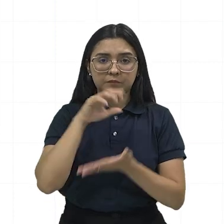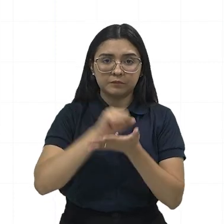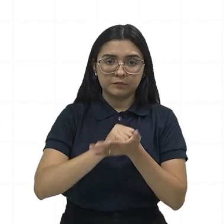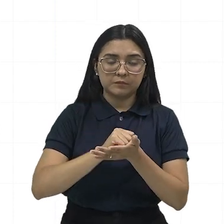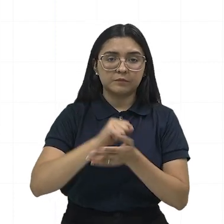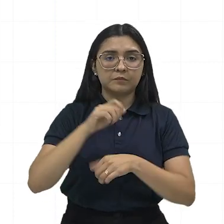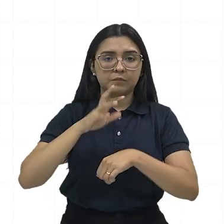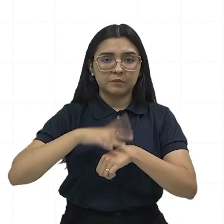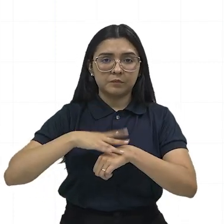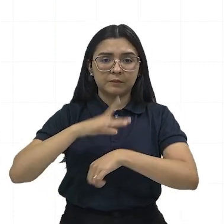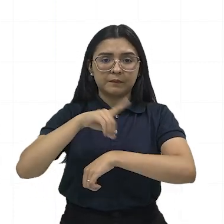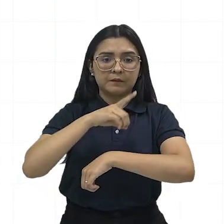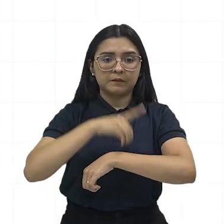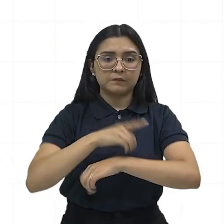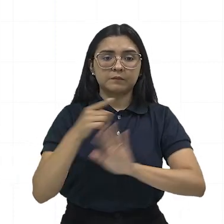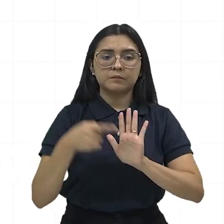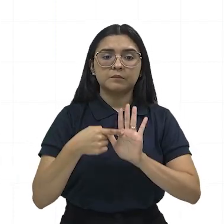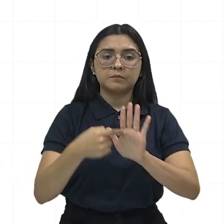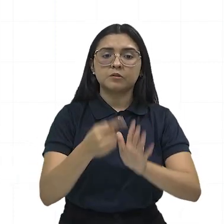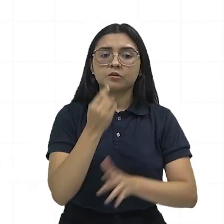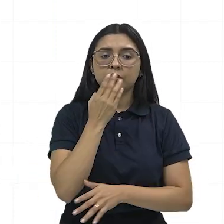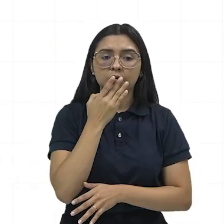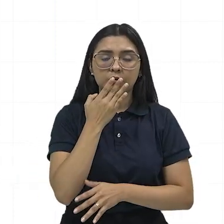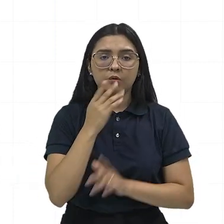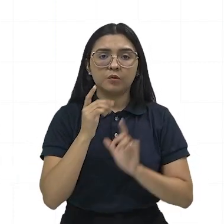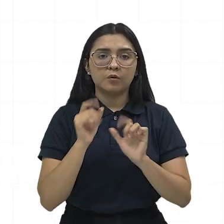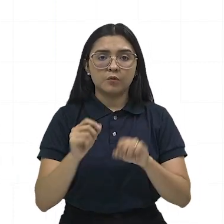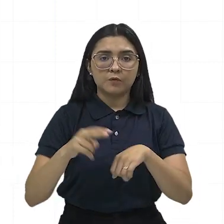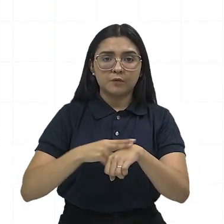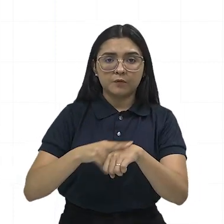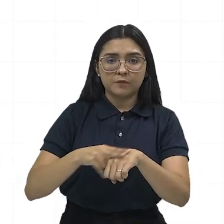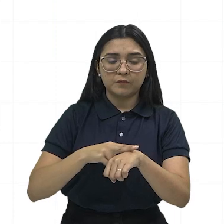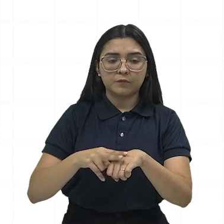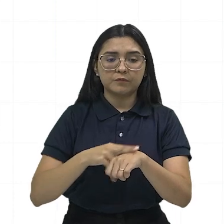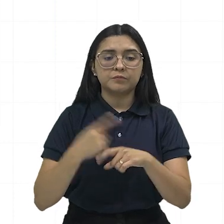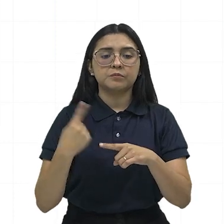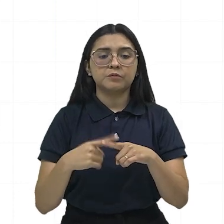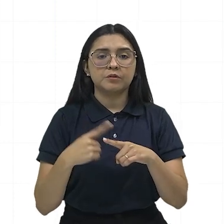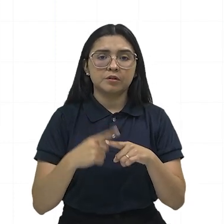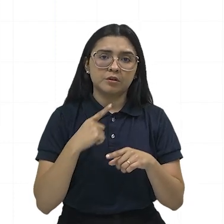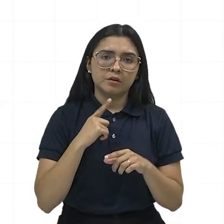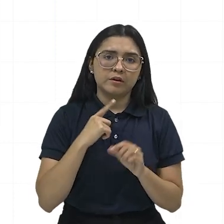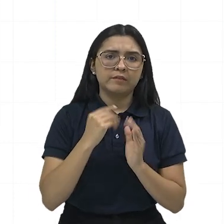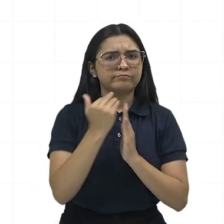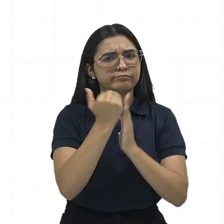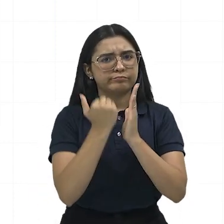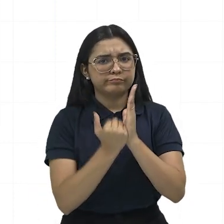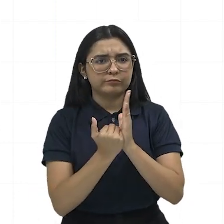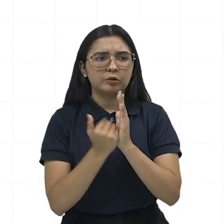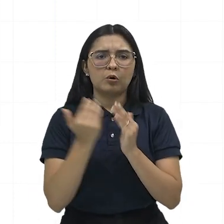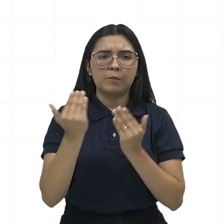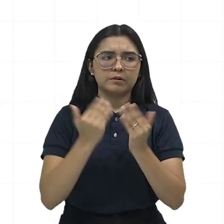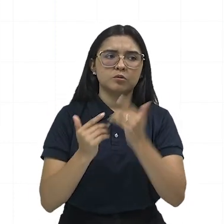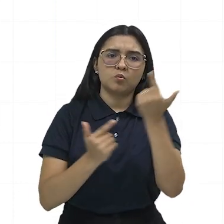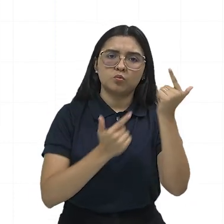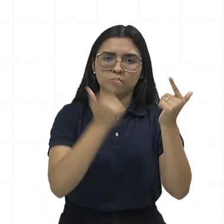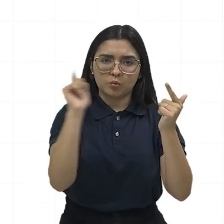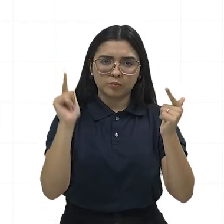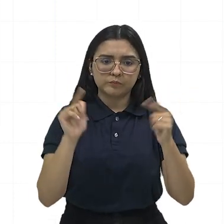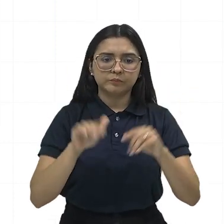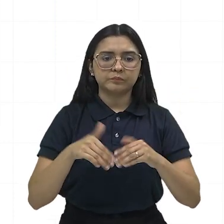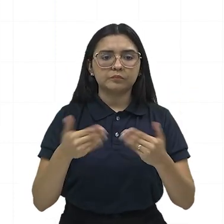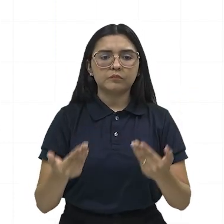ele está simbolizado aí em verde porque ainda é um número considerado baixo em relação aos outros números, tá?